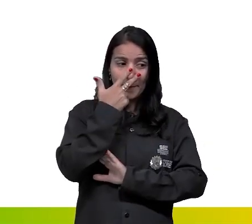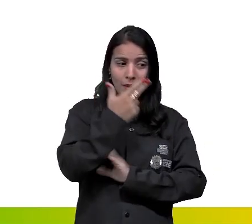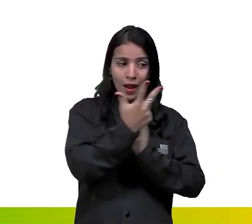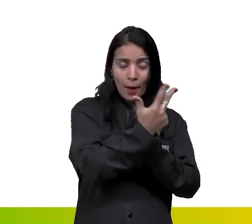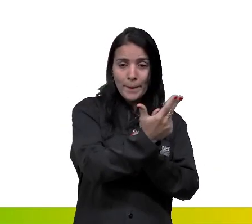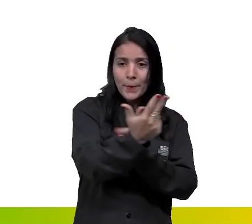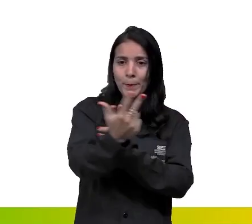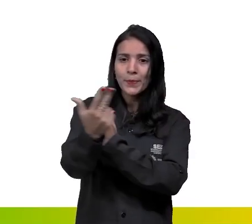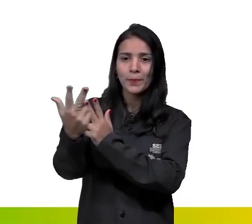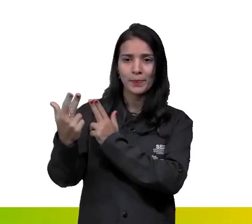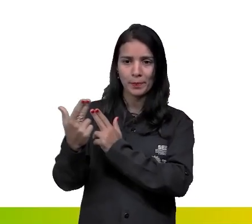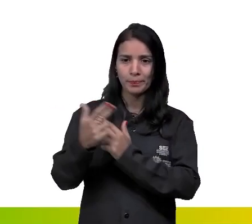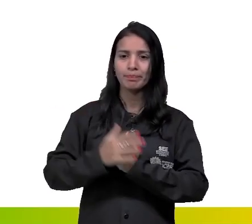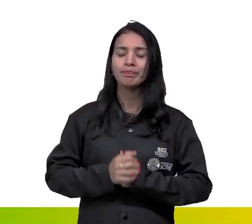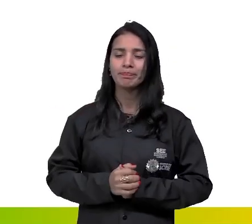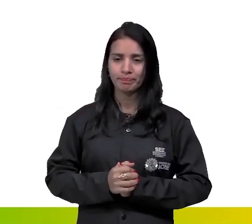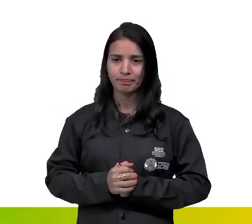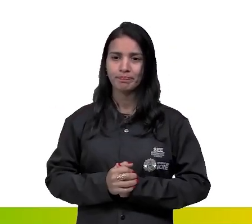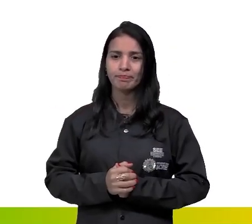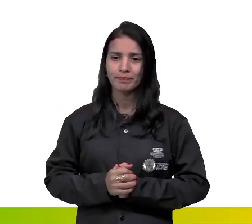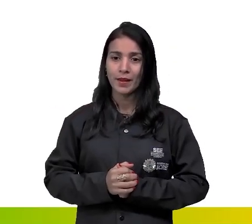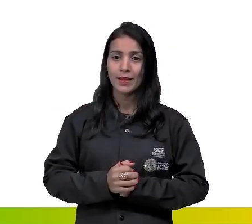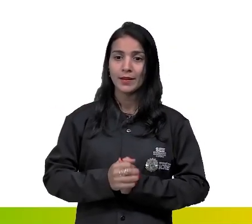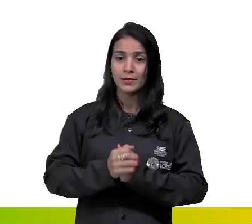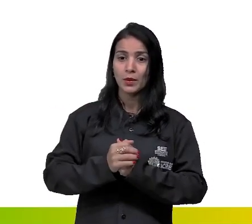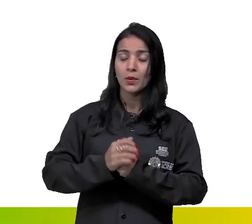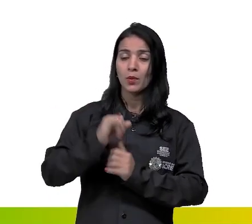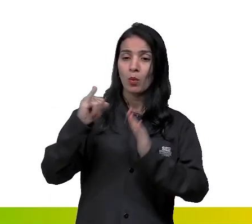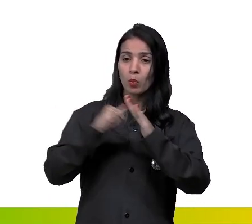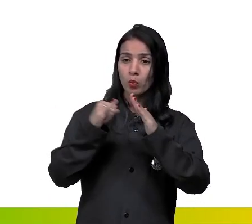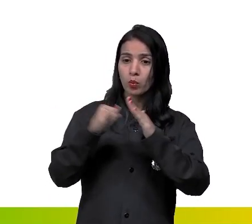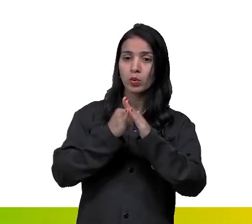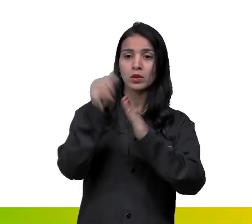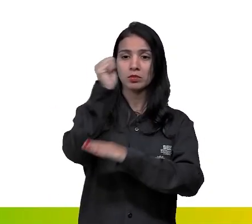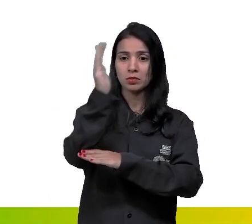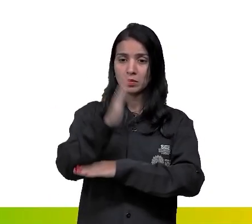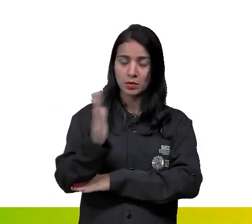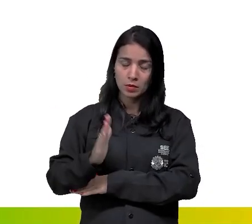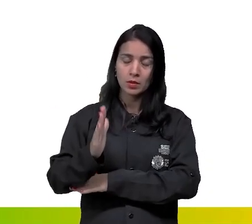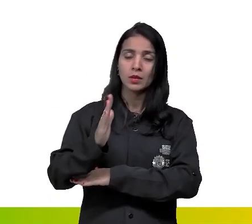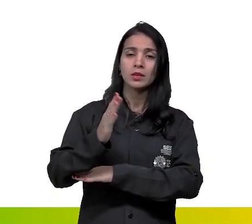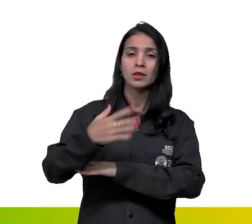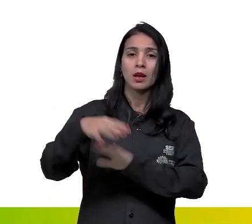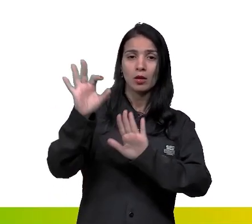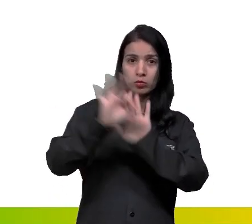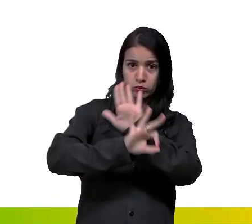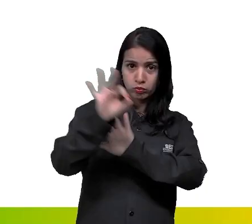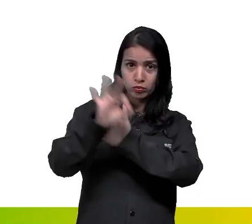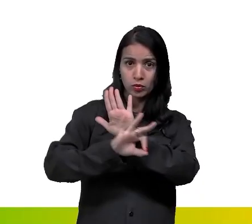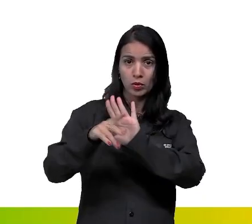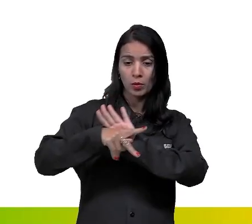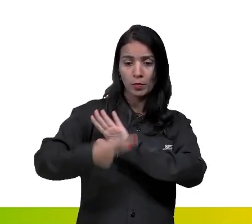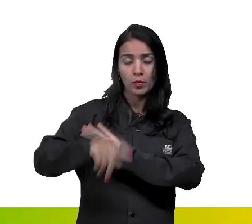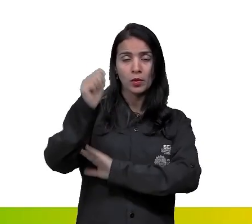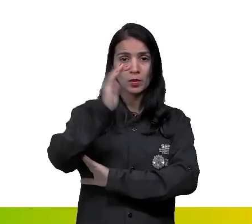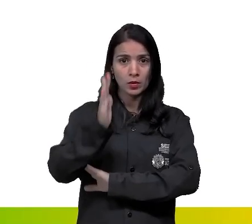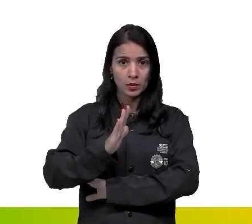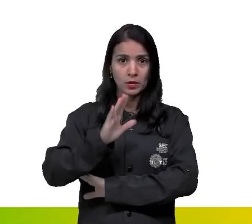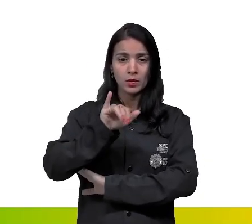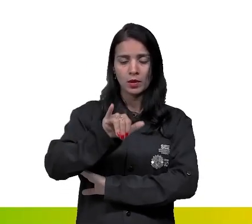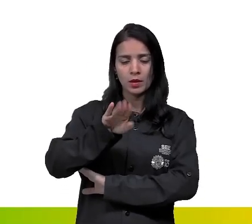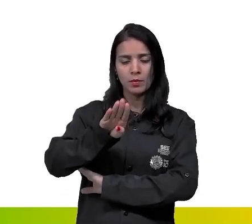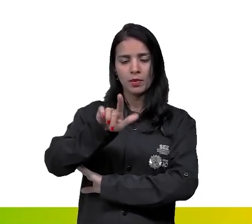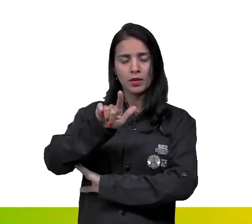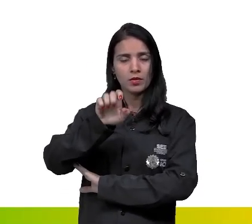que interessante, segundo o Instituto Brasileiro de Geografia e Estatística, IBGE, o Brasil